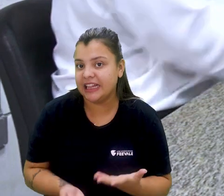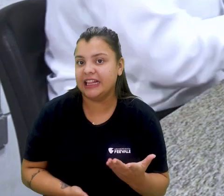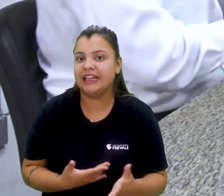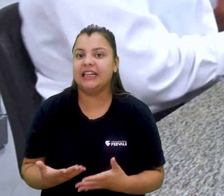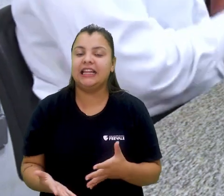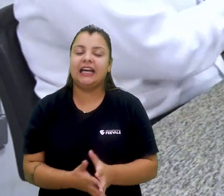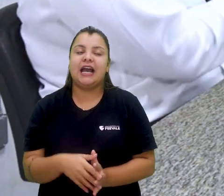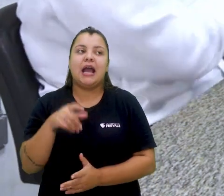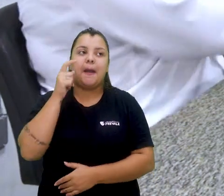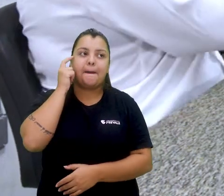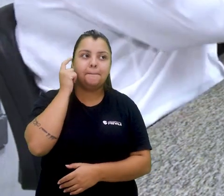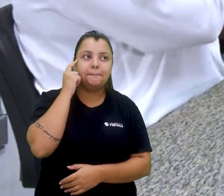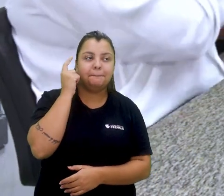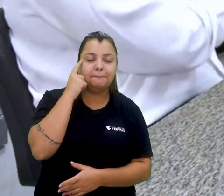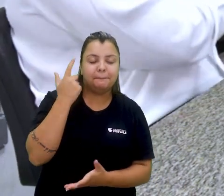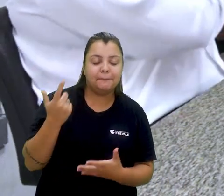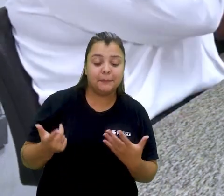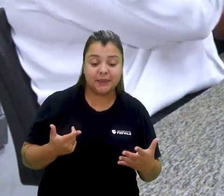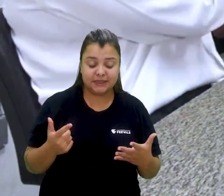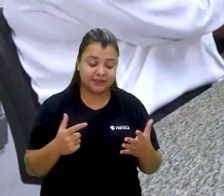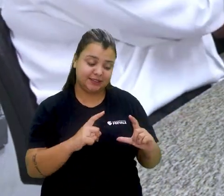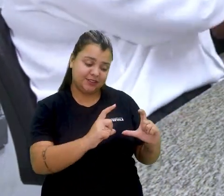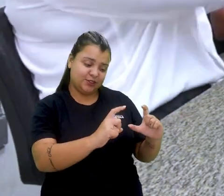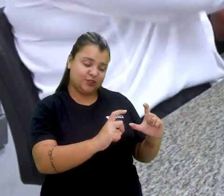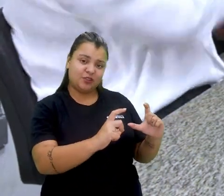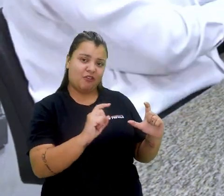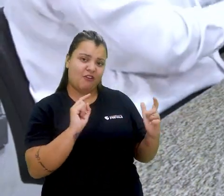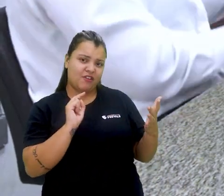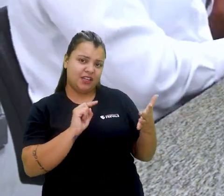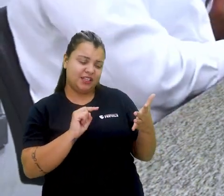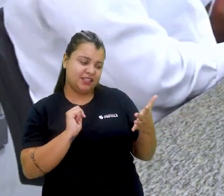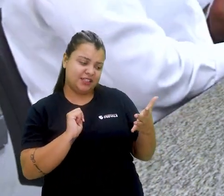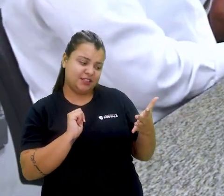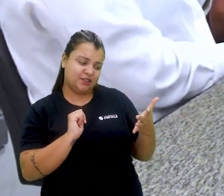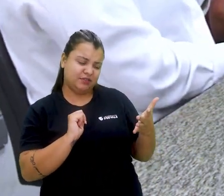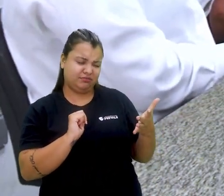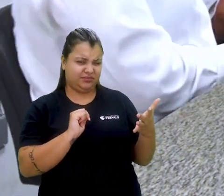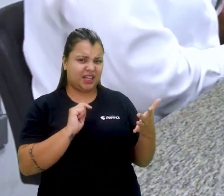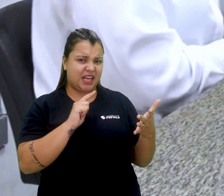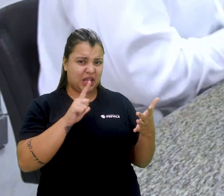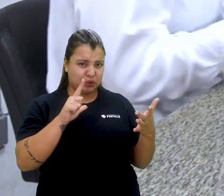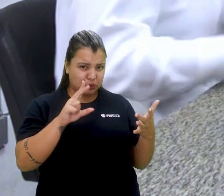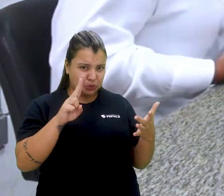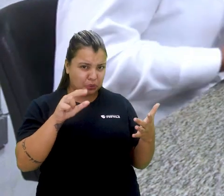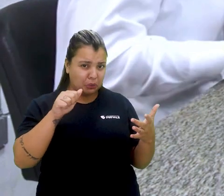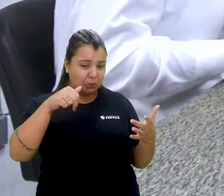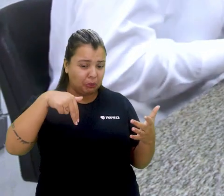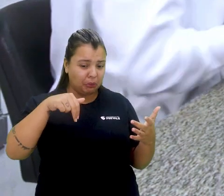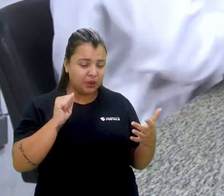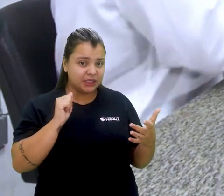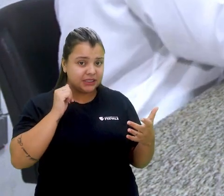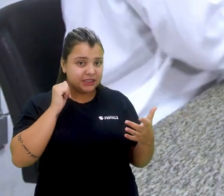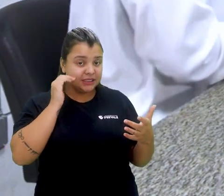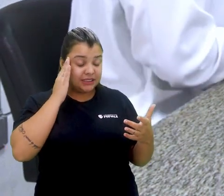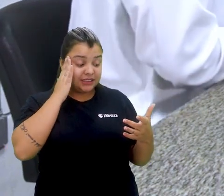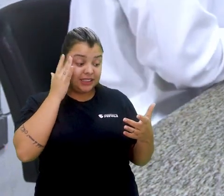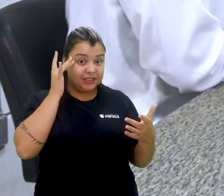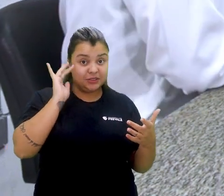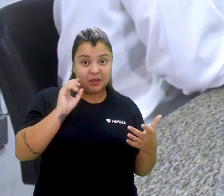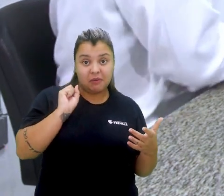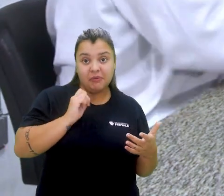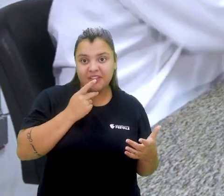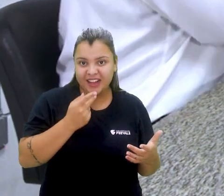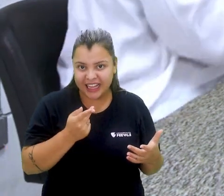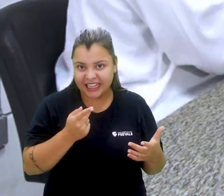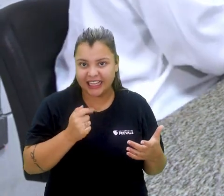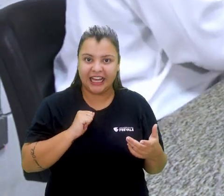caso eu pensei que logo na foto tu tá né Fi não deve ser a Luana mas eu não queria falar porque eu tava com medo de não ser